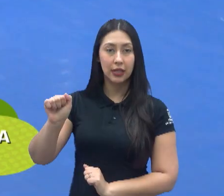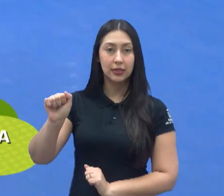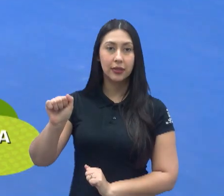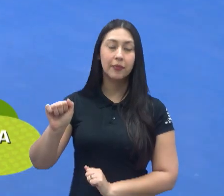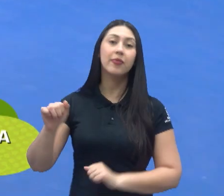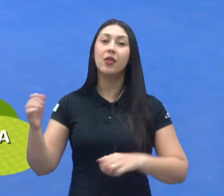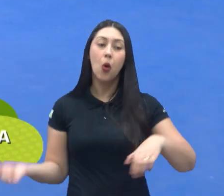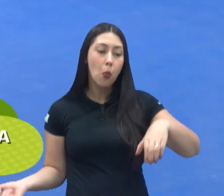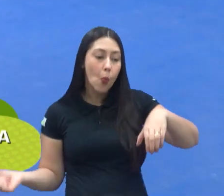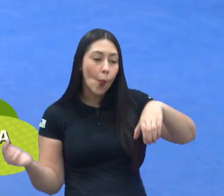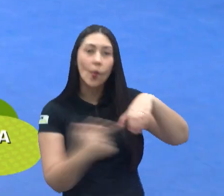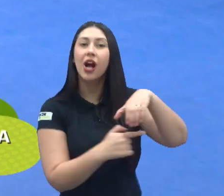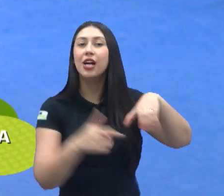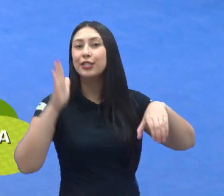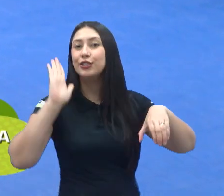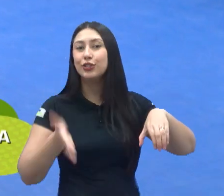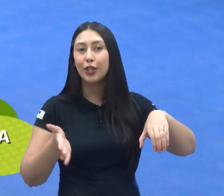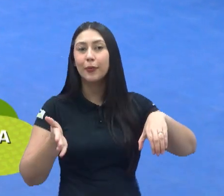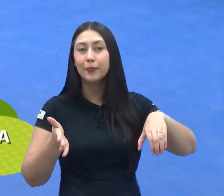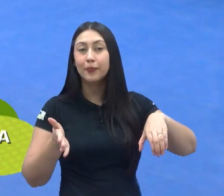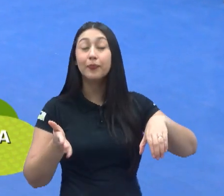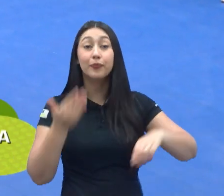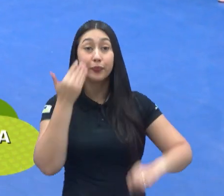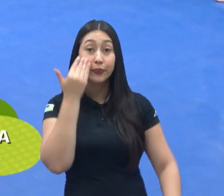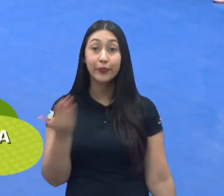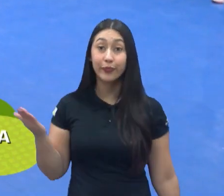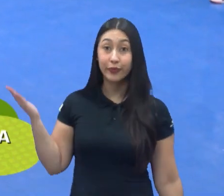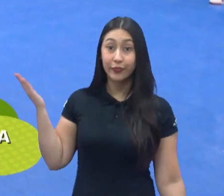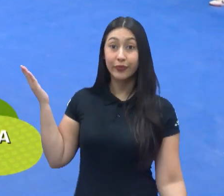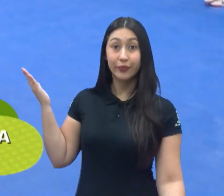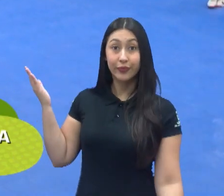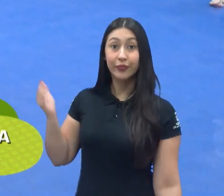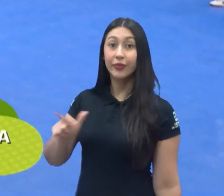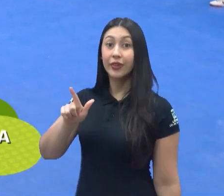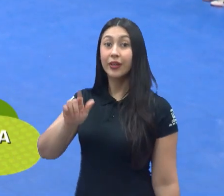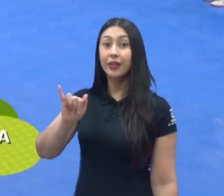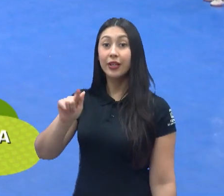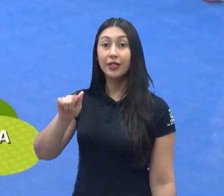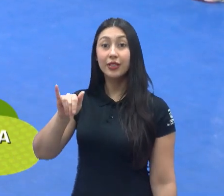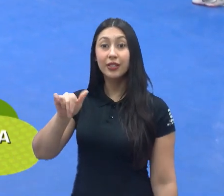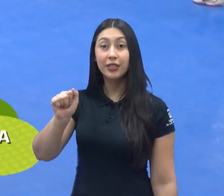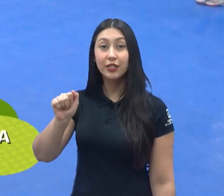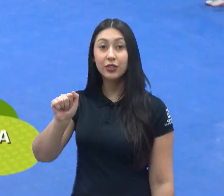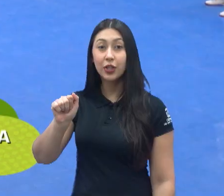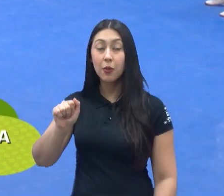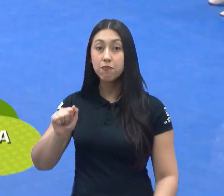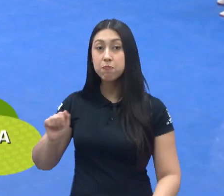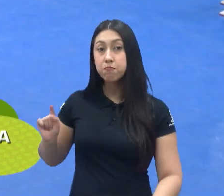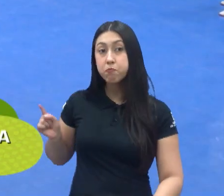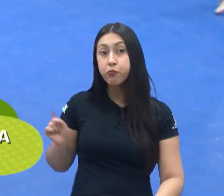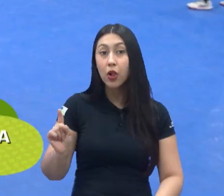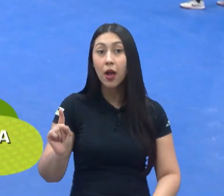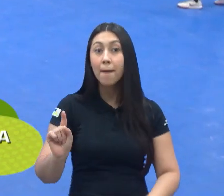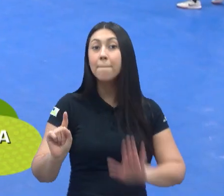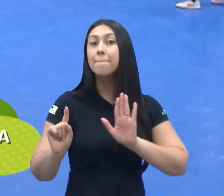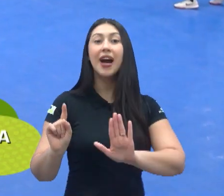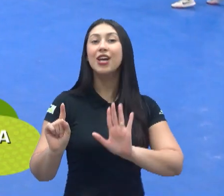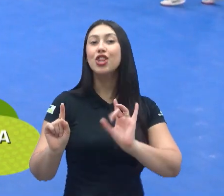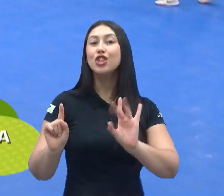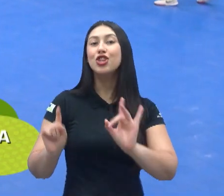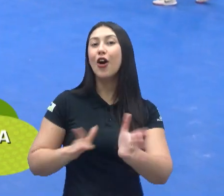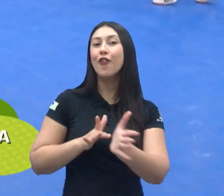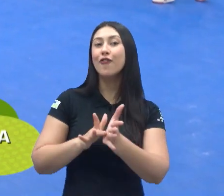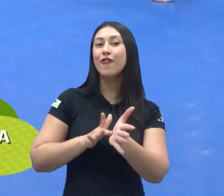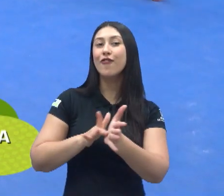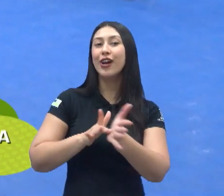não demoraria a sair. Nesta cobrança de falta, Lígia parecia que vinha para a batida, mas só passou pela bola.